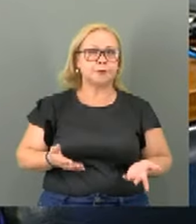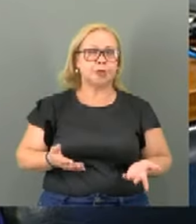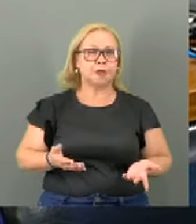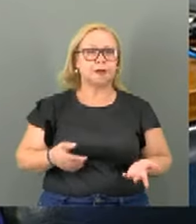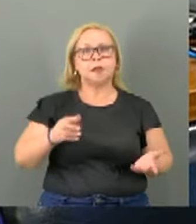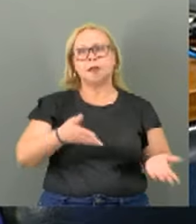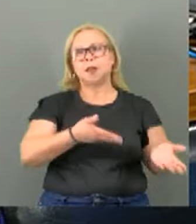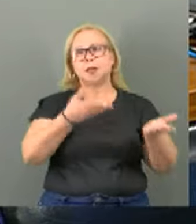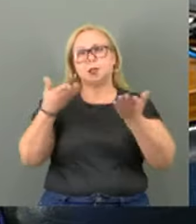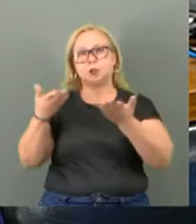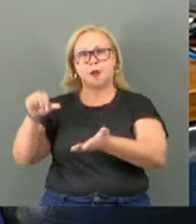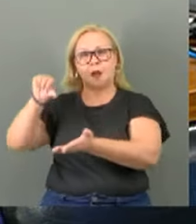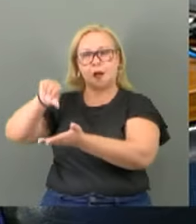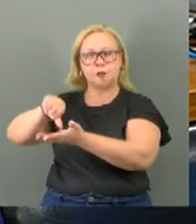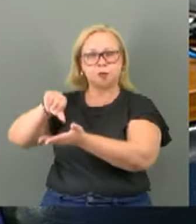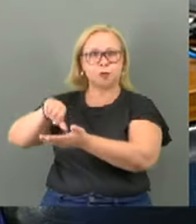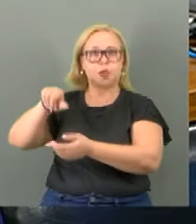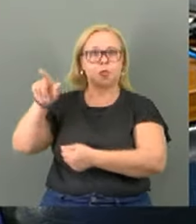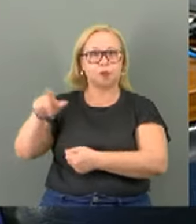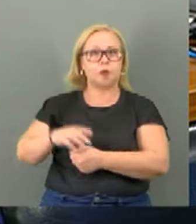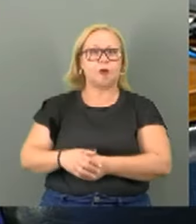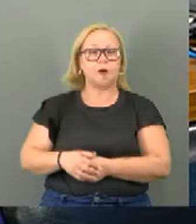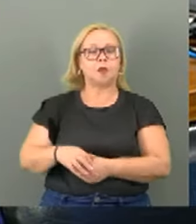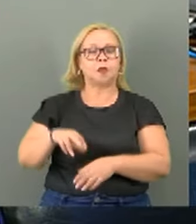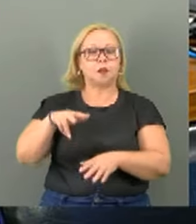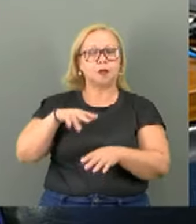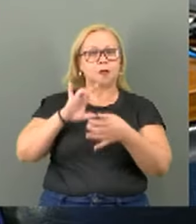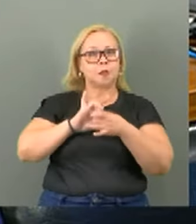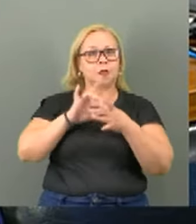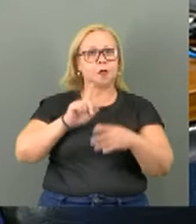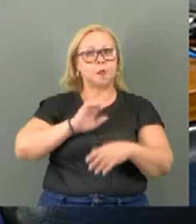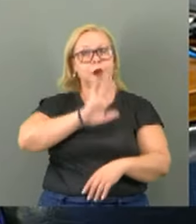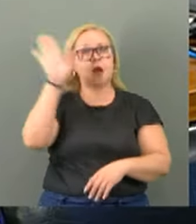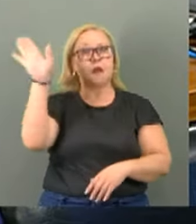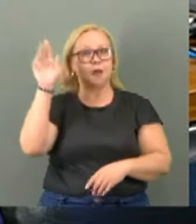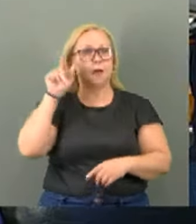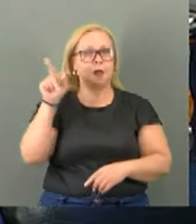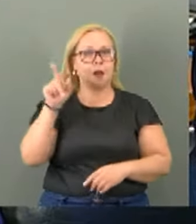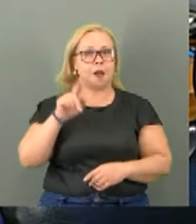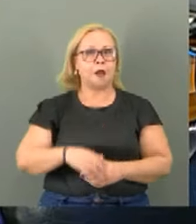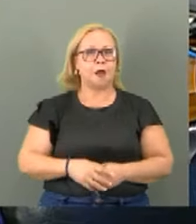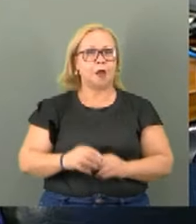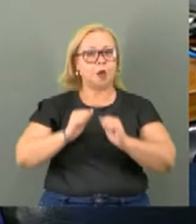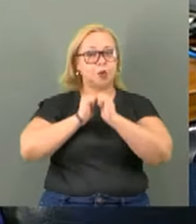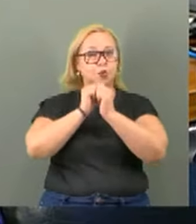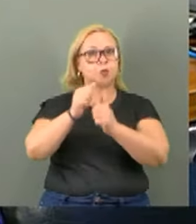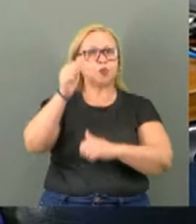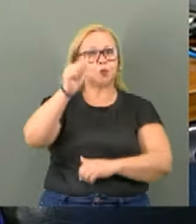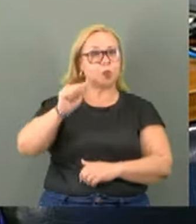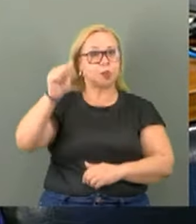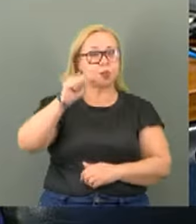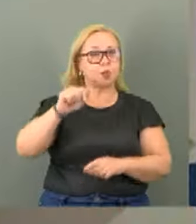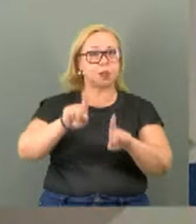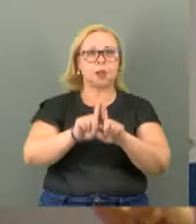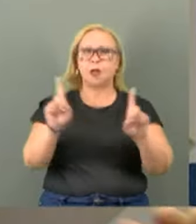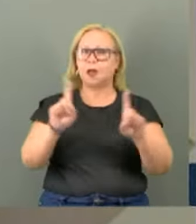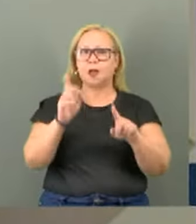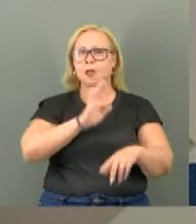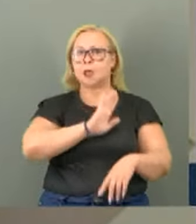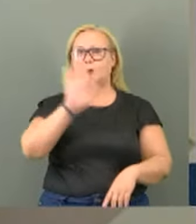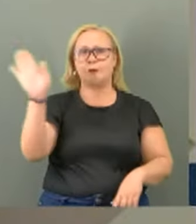num território neutro, colocamos à disposição para ir. E vamos só nós com assessoria. Vamos só nós com não vai assessoria. Polícia Federal com a gente,